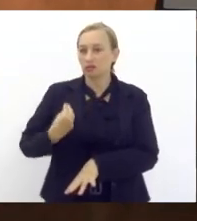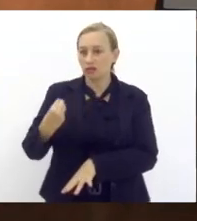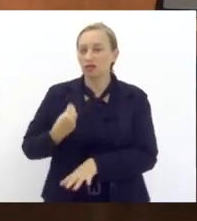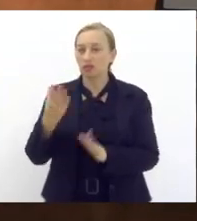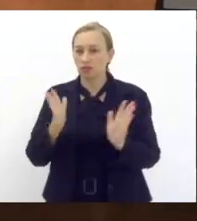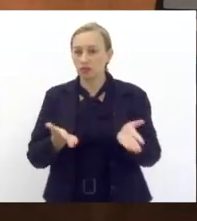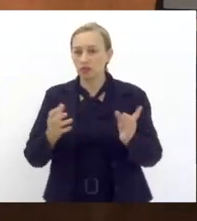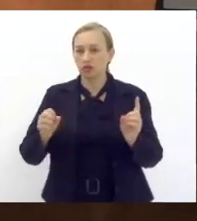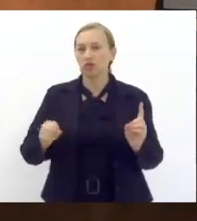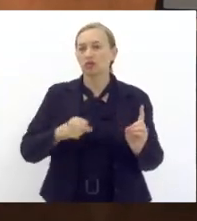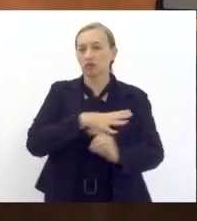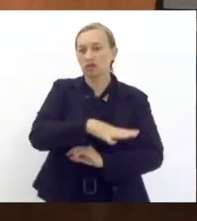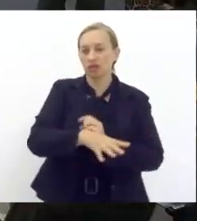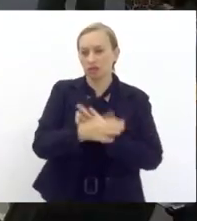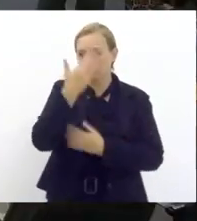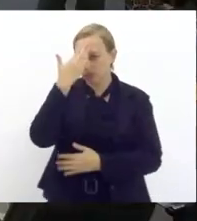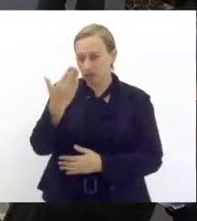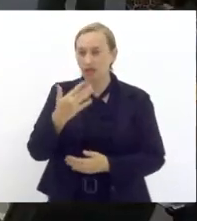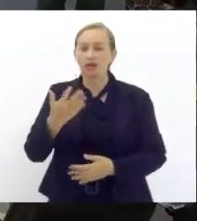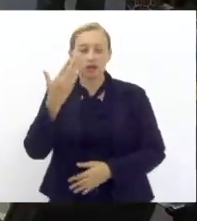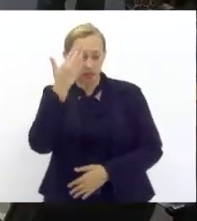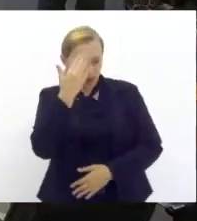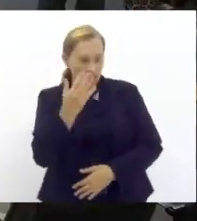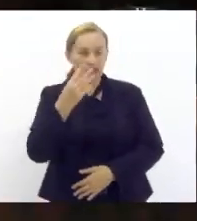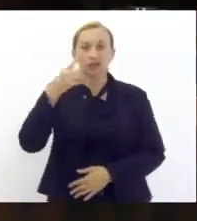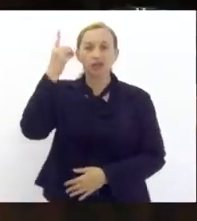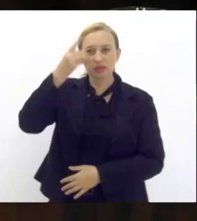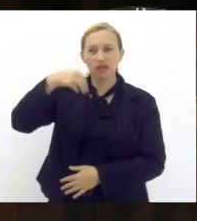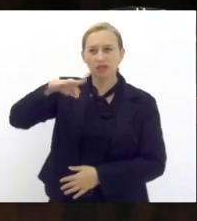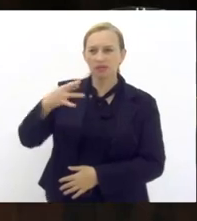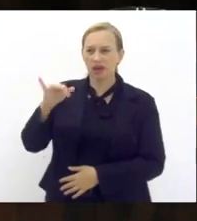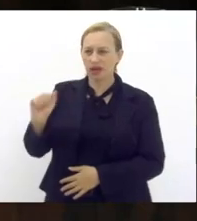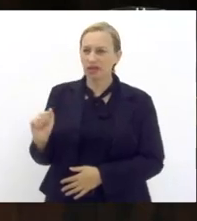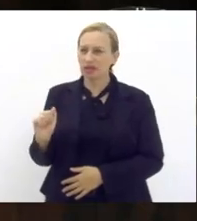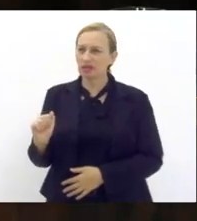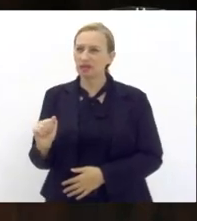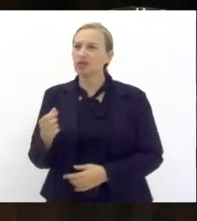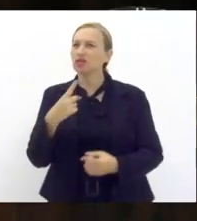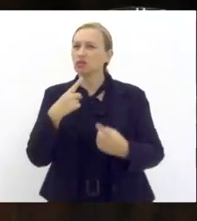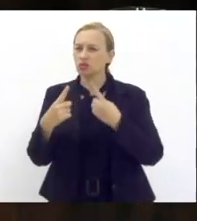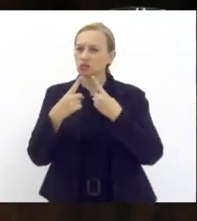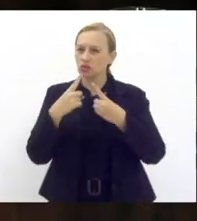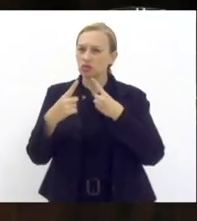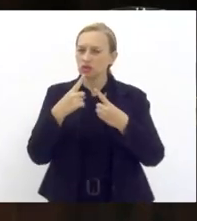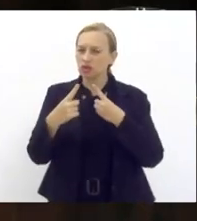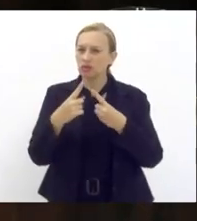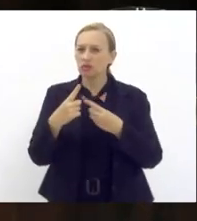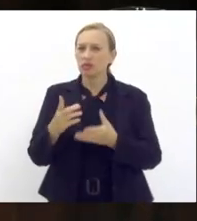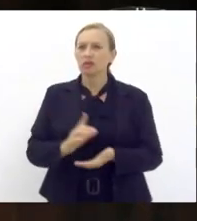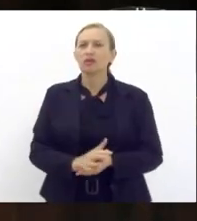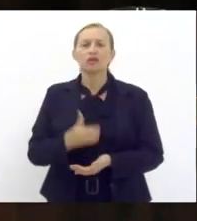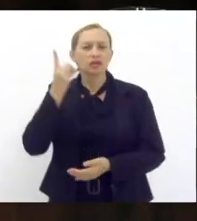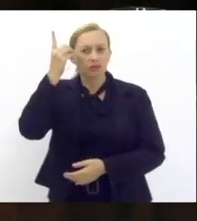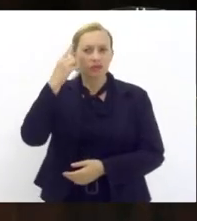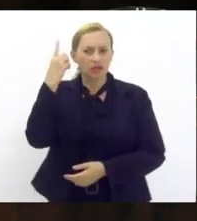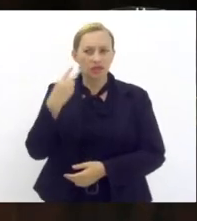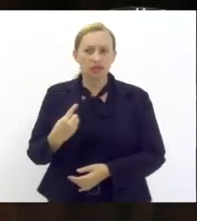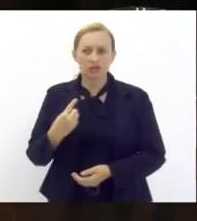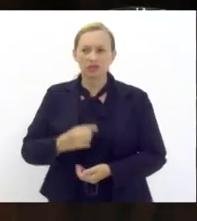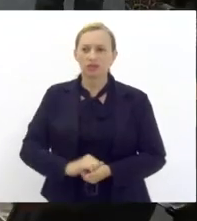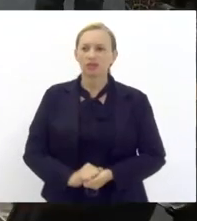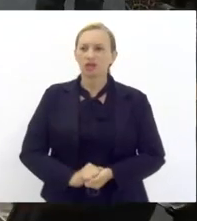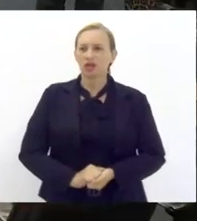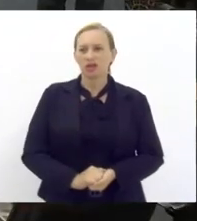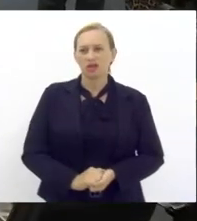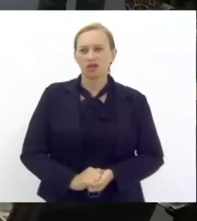na sociedade. Obrigada. Obrigada, deputada Marina Silva. Ainda em discussão, para discutir, deputada Dani Monteiro.